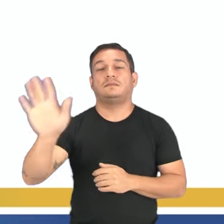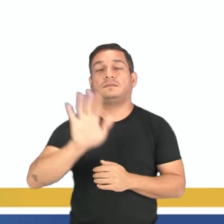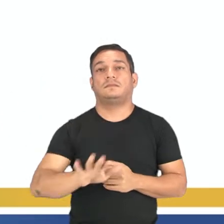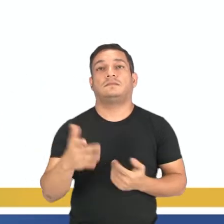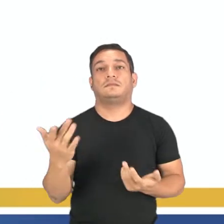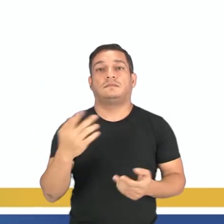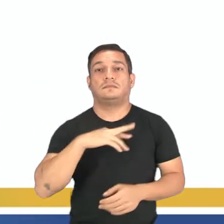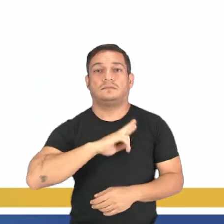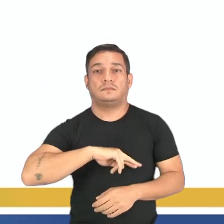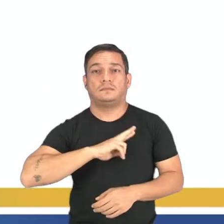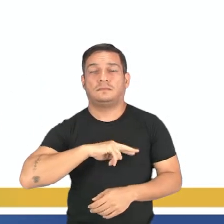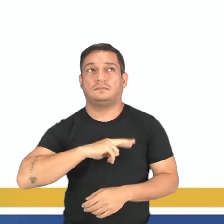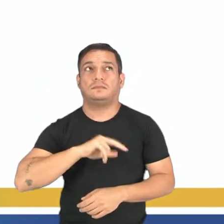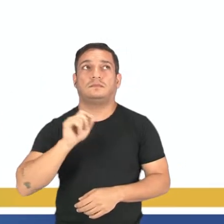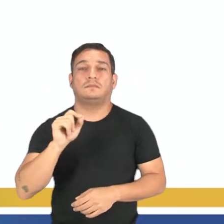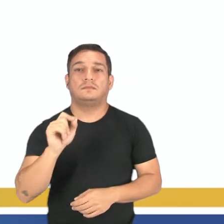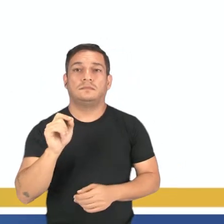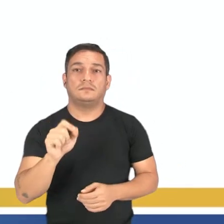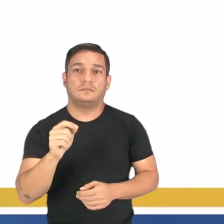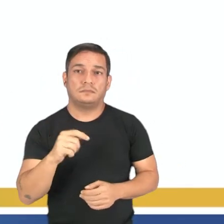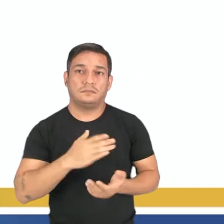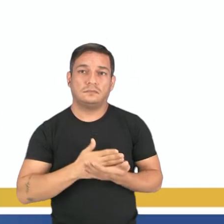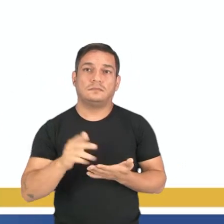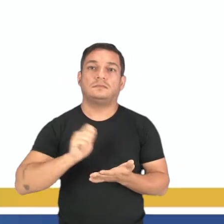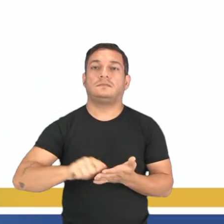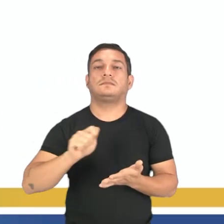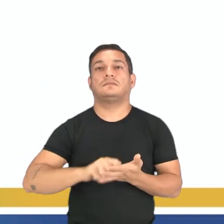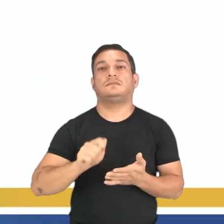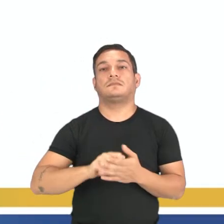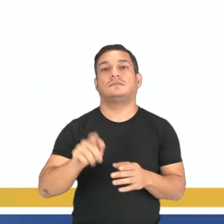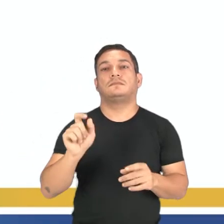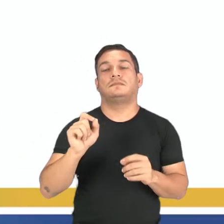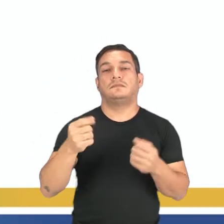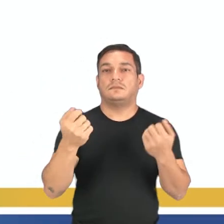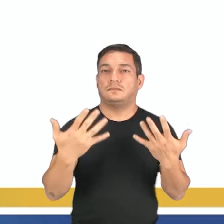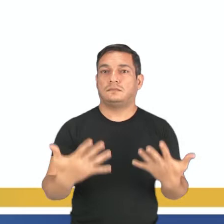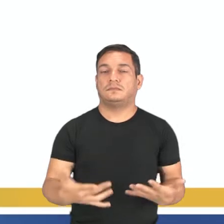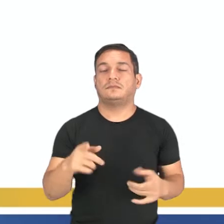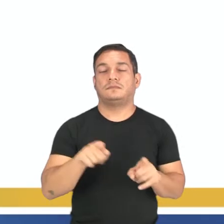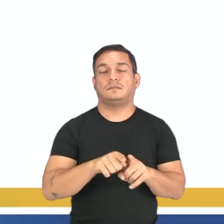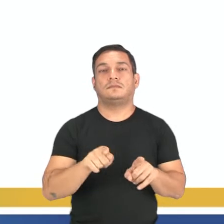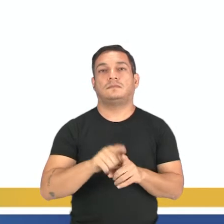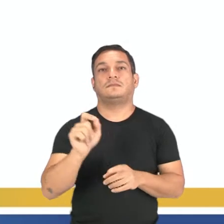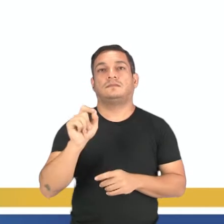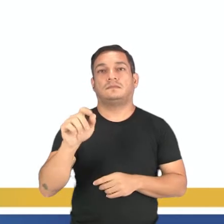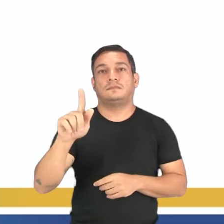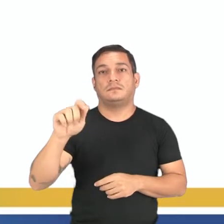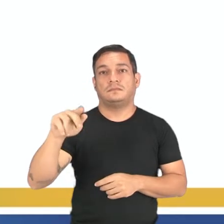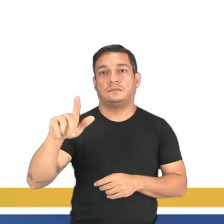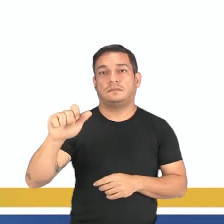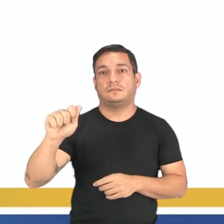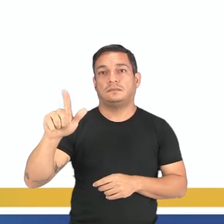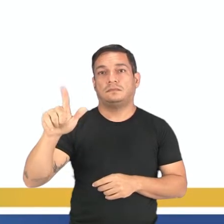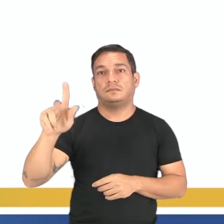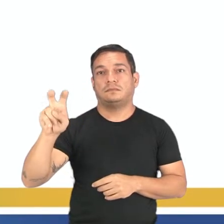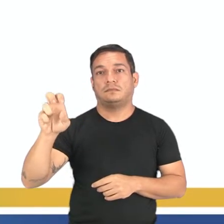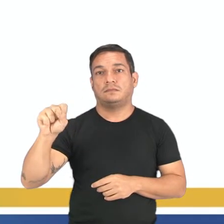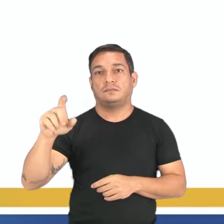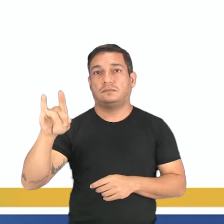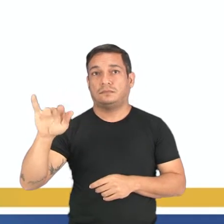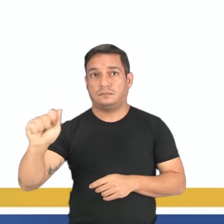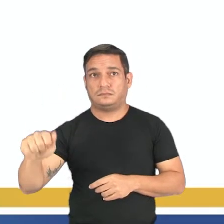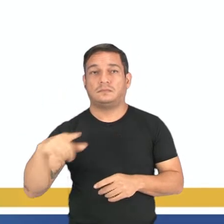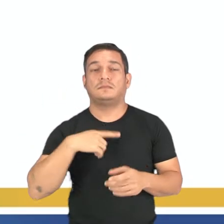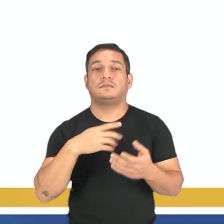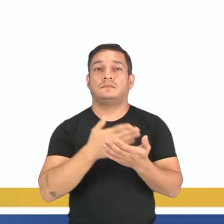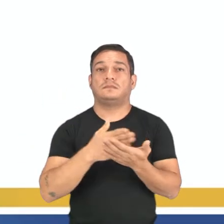Então os romancistas começaram a descrever, né, como Gonçalves Dias e José de Alencar, começaram a descrever